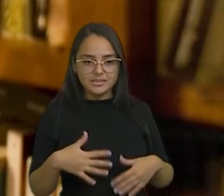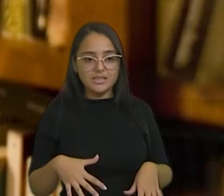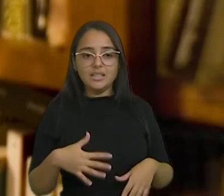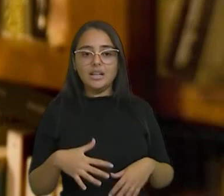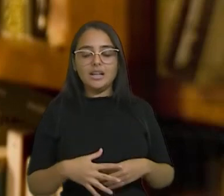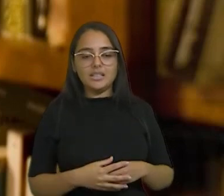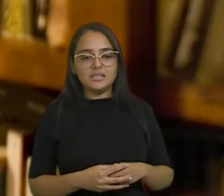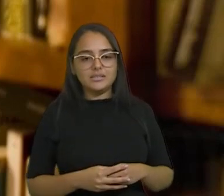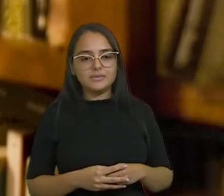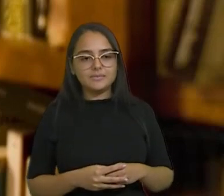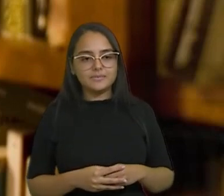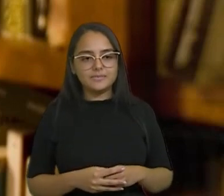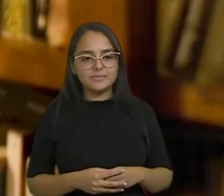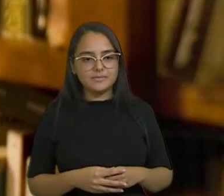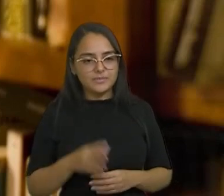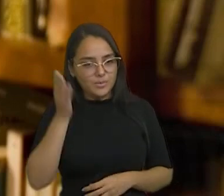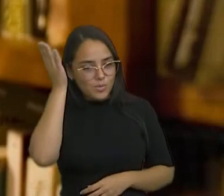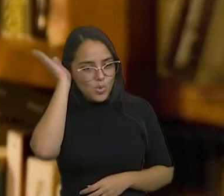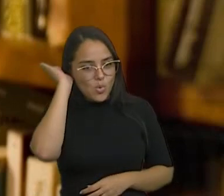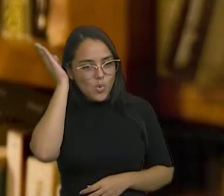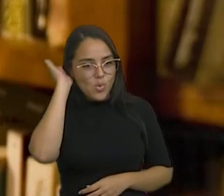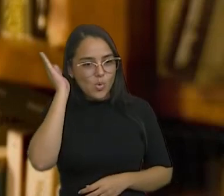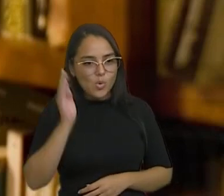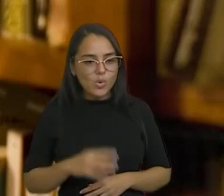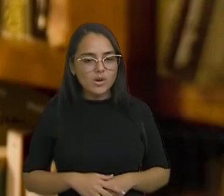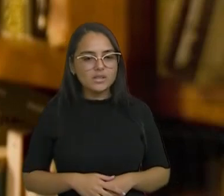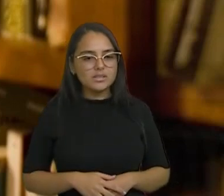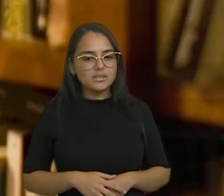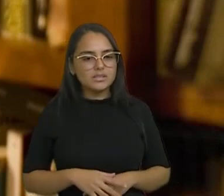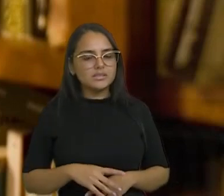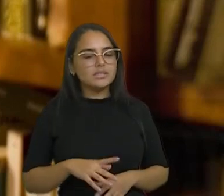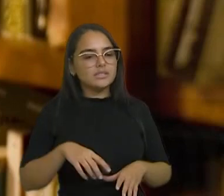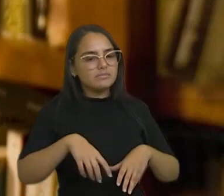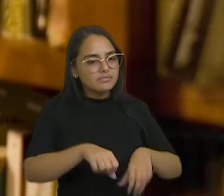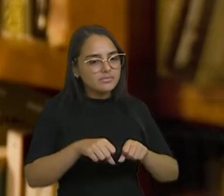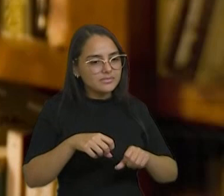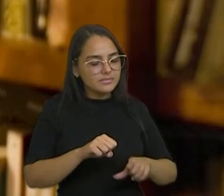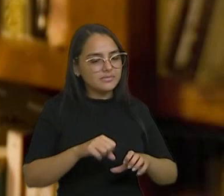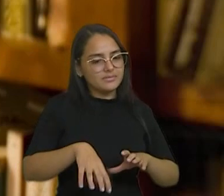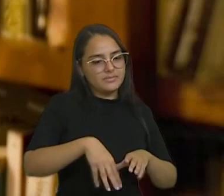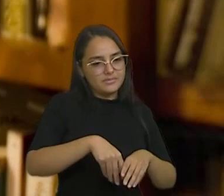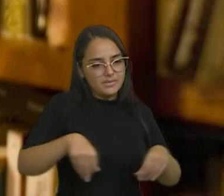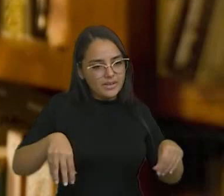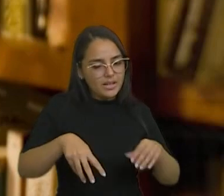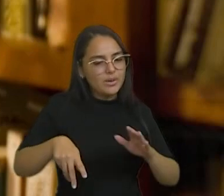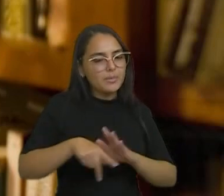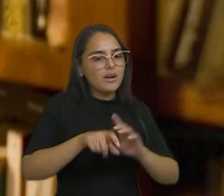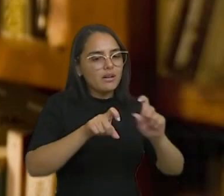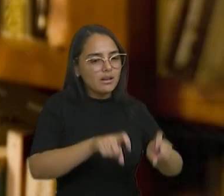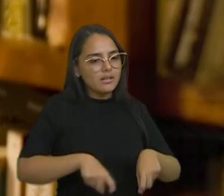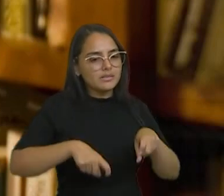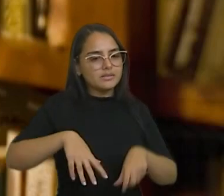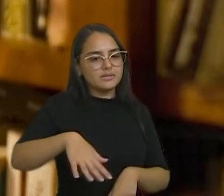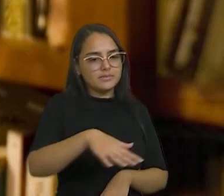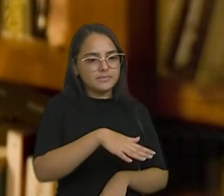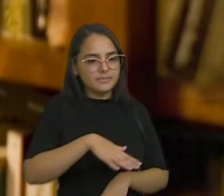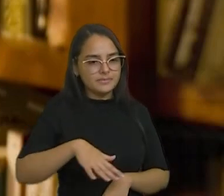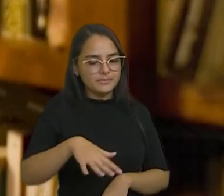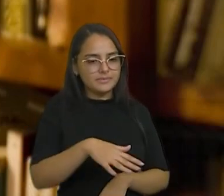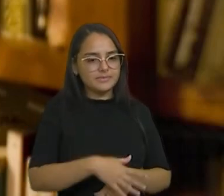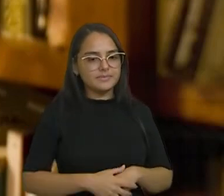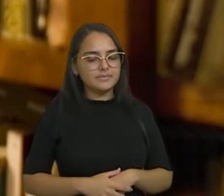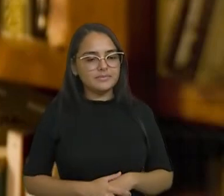verida, comboio, burro, caroçuda, engomada, arco, chaminé, peneira, tanque,